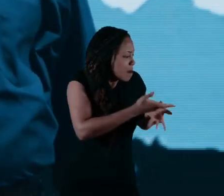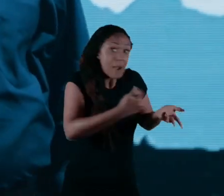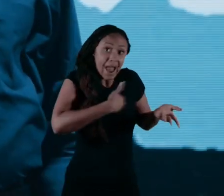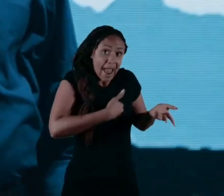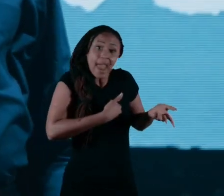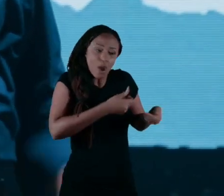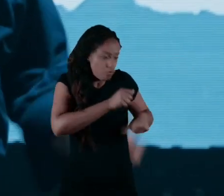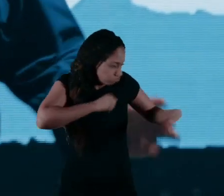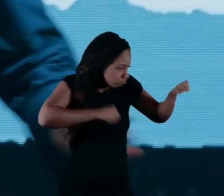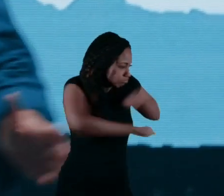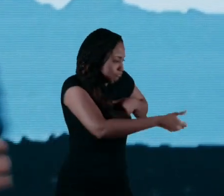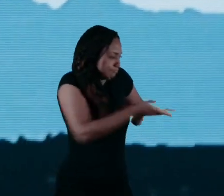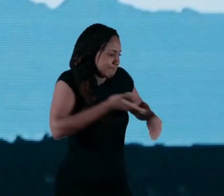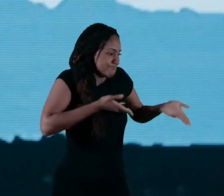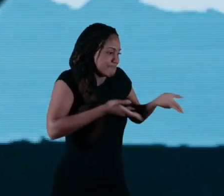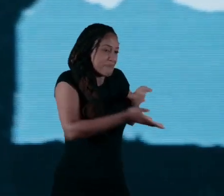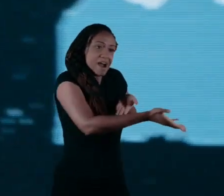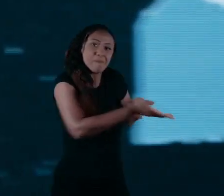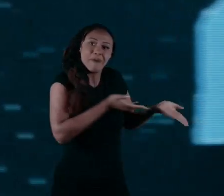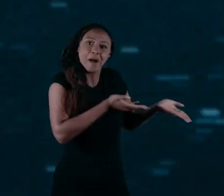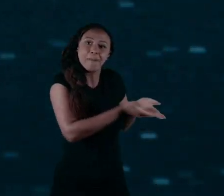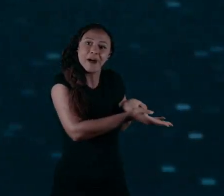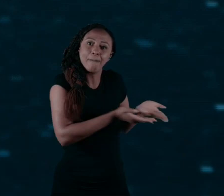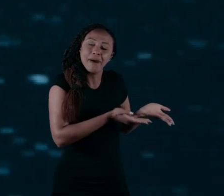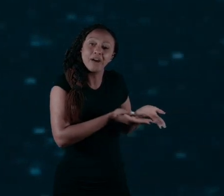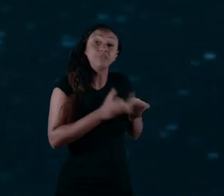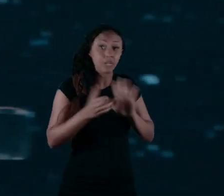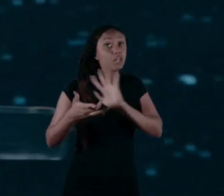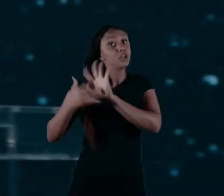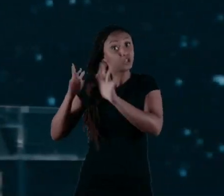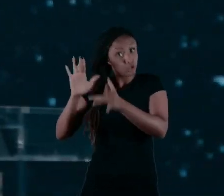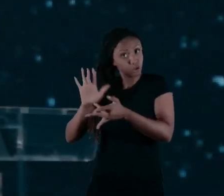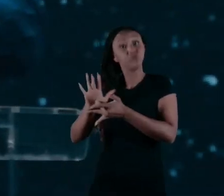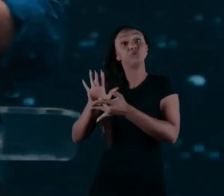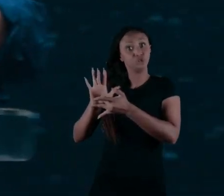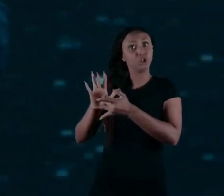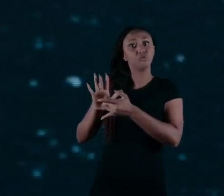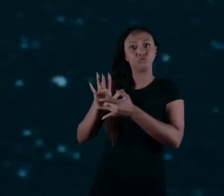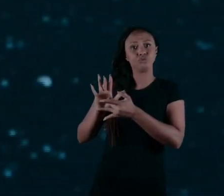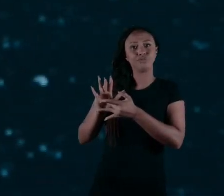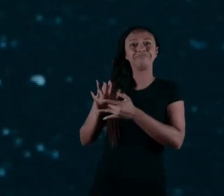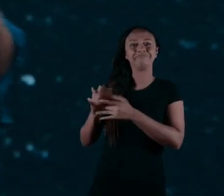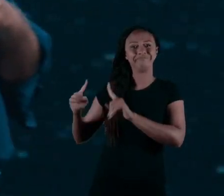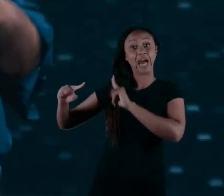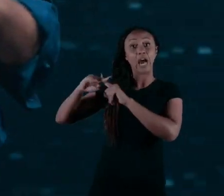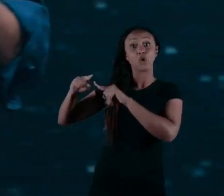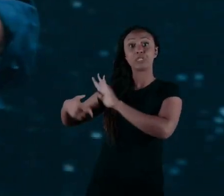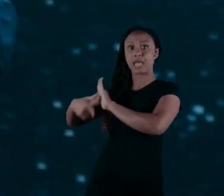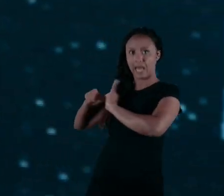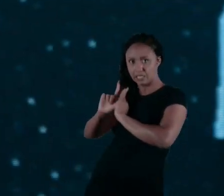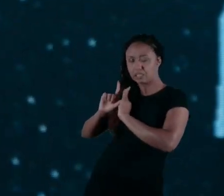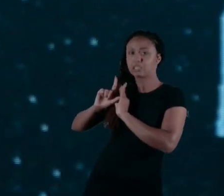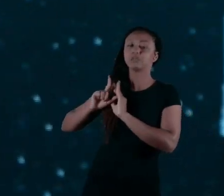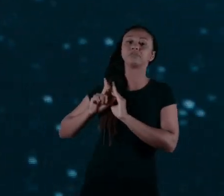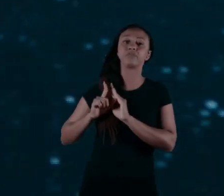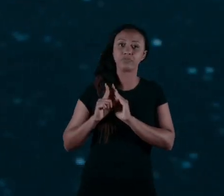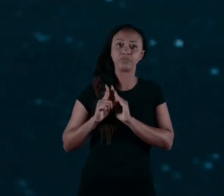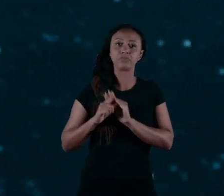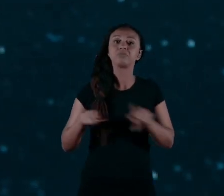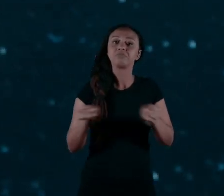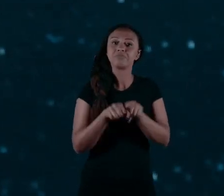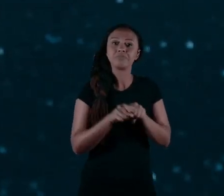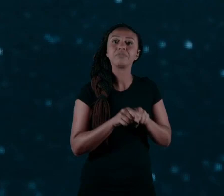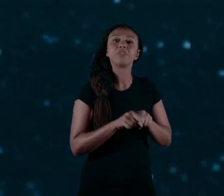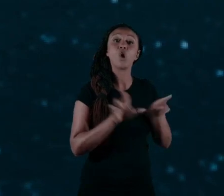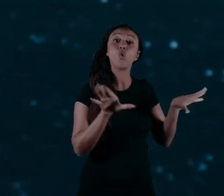servirem. Jesus, antes de ir para a cruz, ele reuniu seus discípulos, pegou um balde, uma toalha e começou a